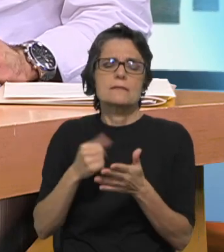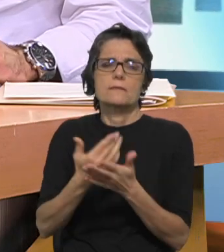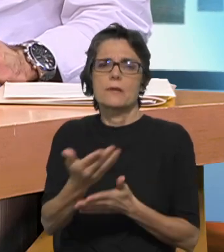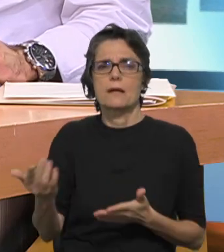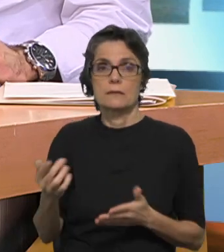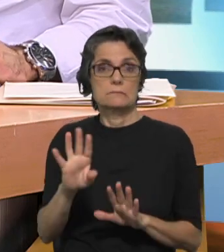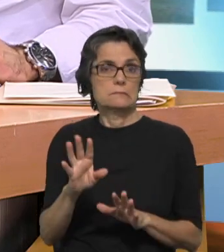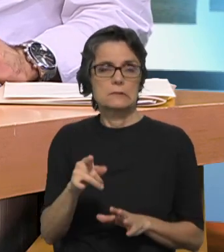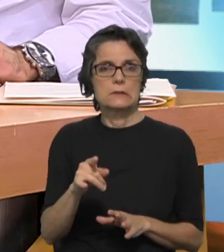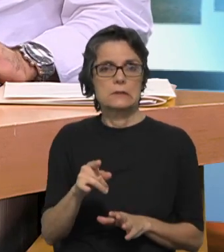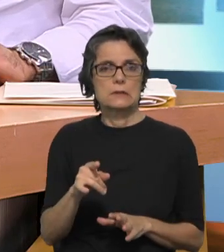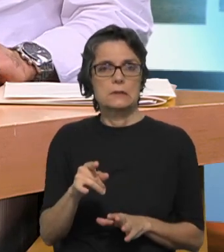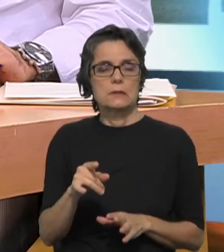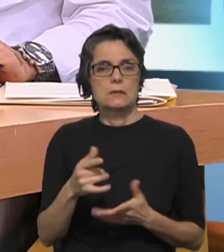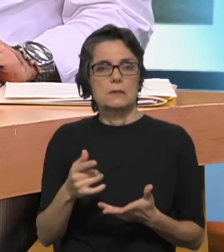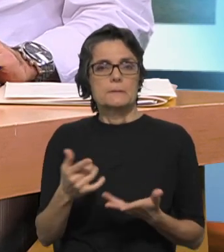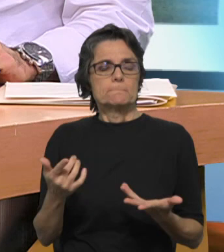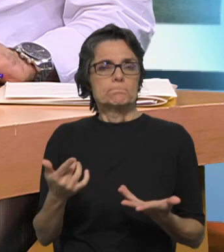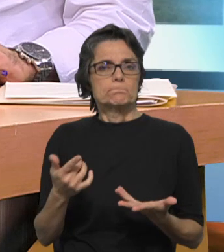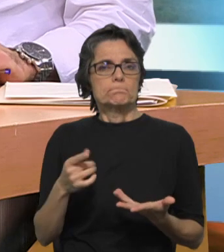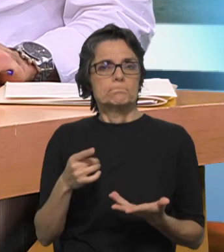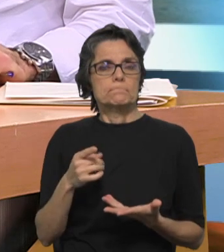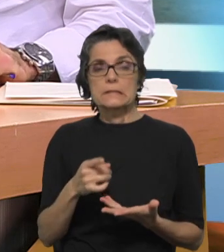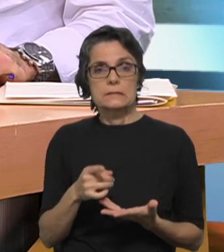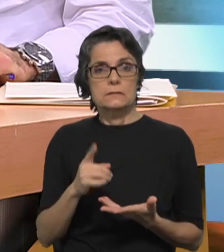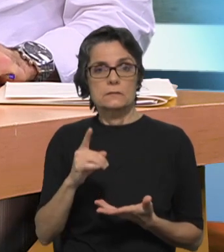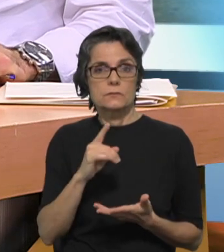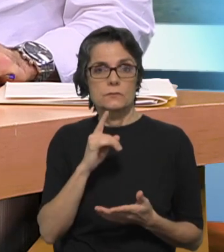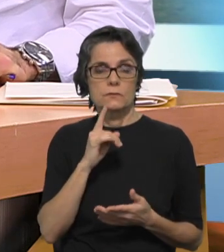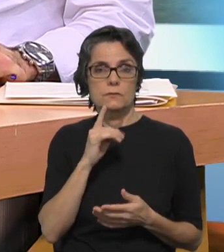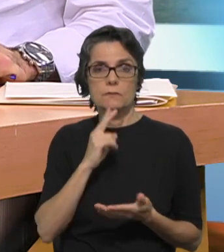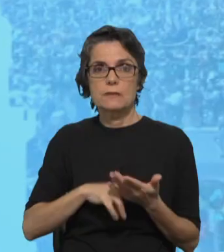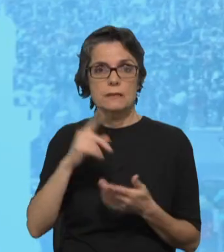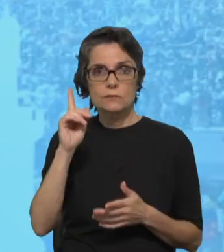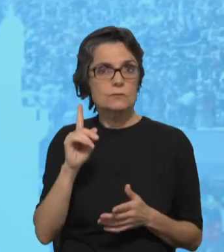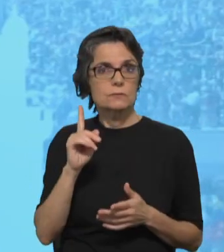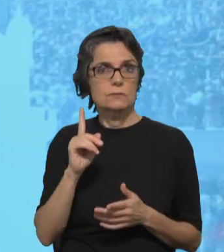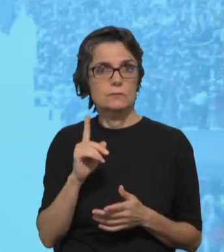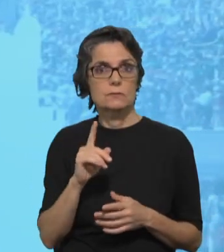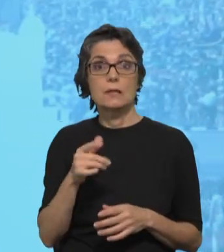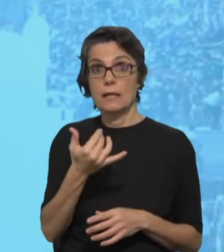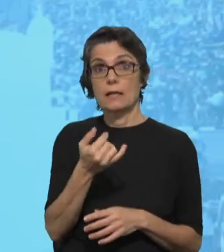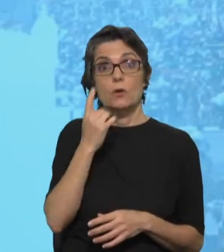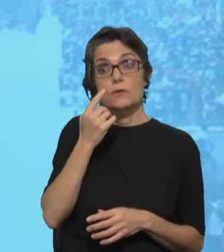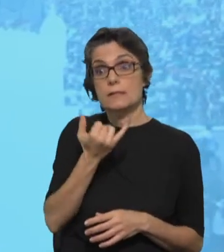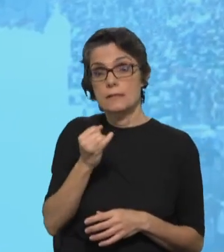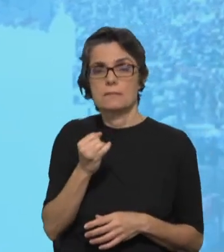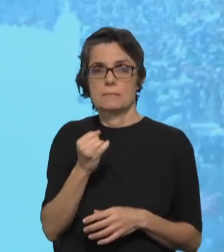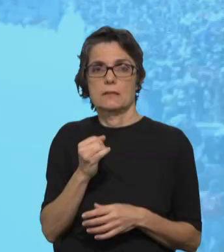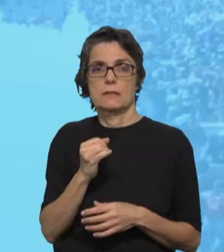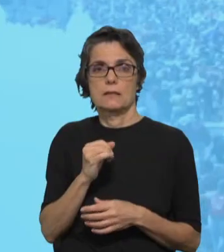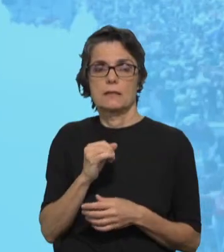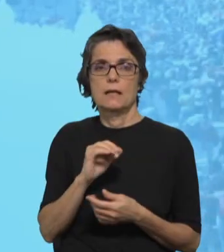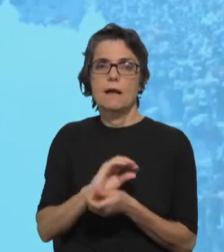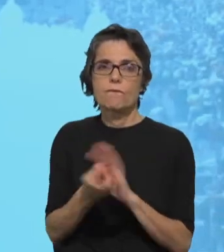confortavelmente instalar-se no seu percurso de vida. Ora, isso não é verdade. E conhecer Abril, conhecer esta revolução é muito pedagógico